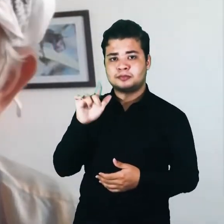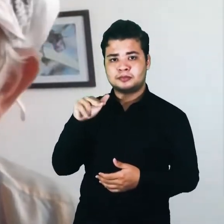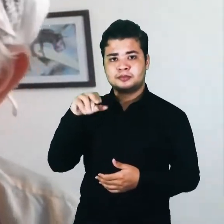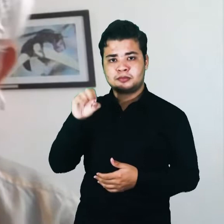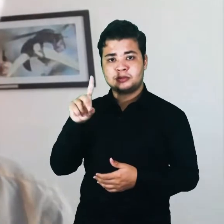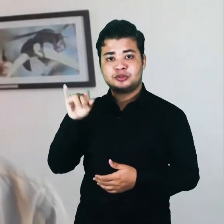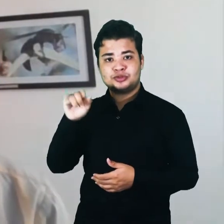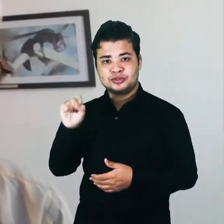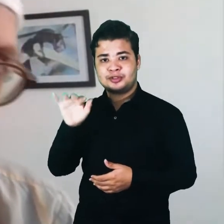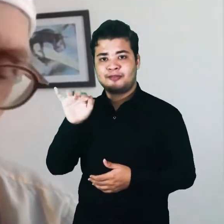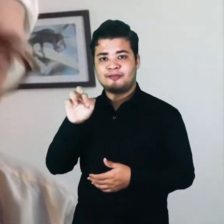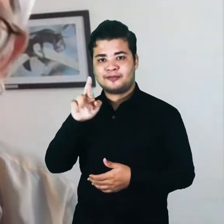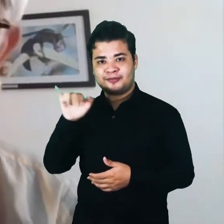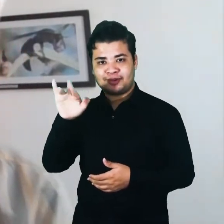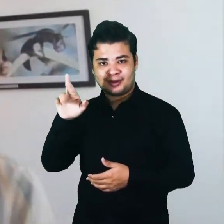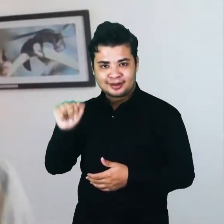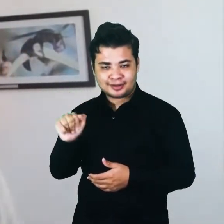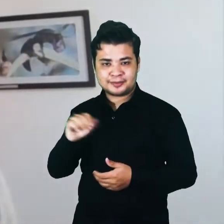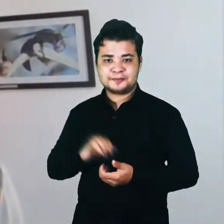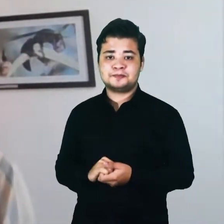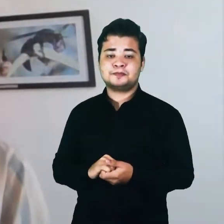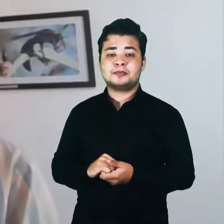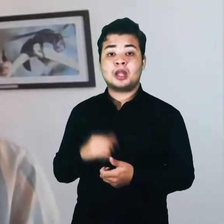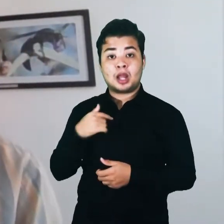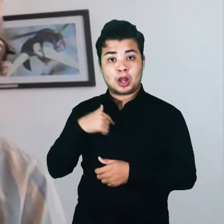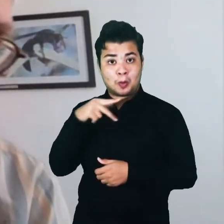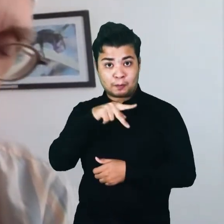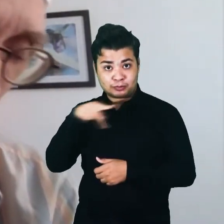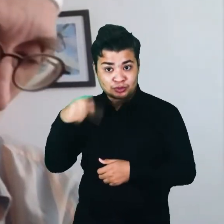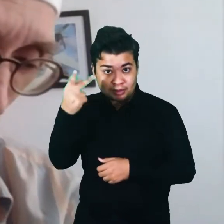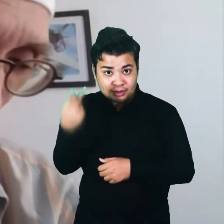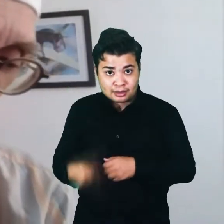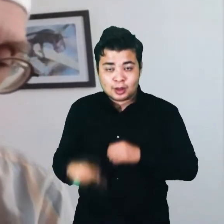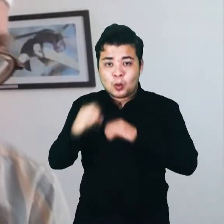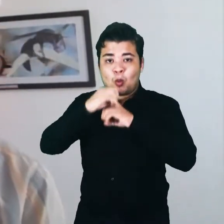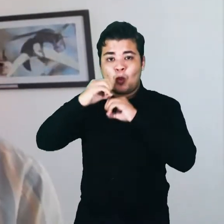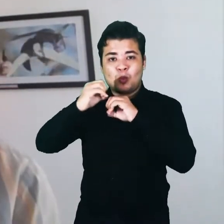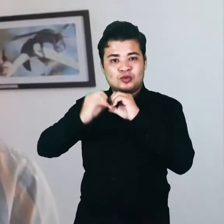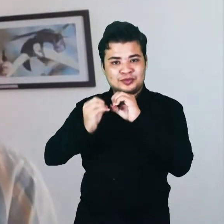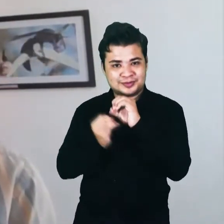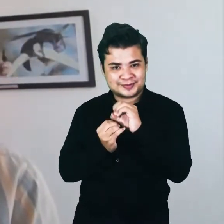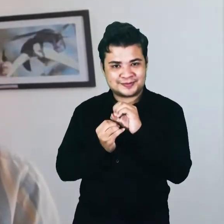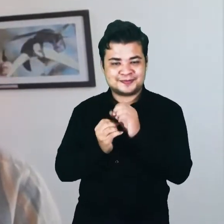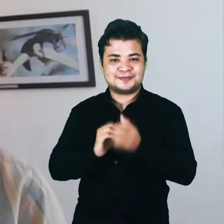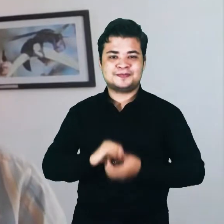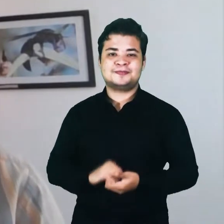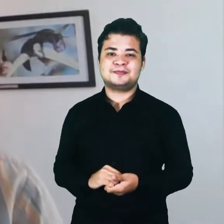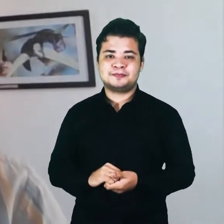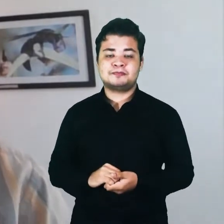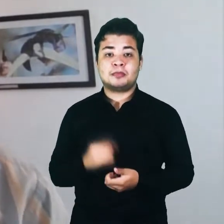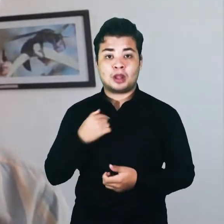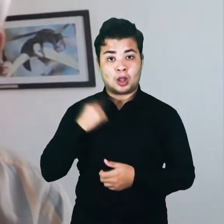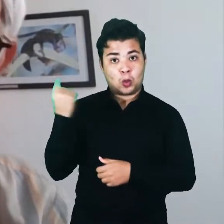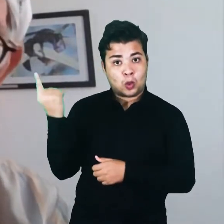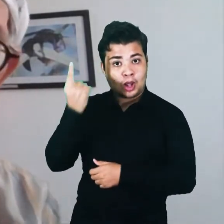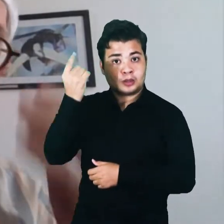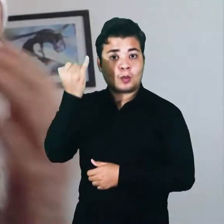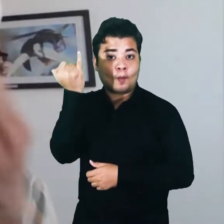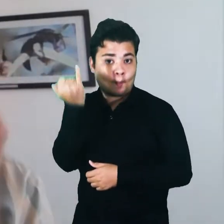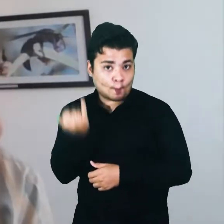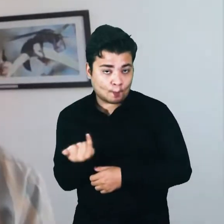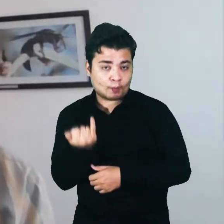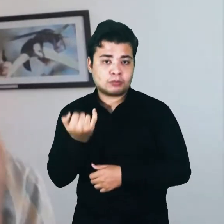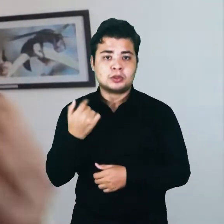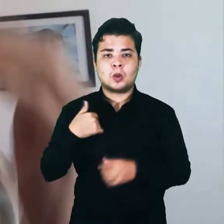Ferreira, sou professor aqui da UFG e sou alto, magro, né,